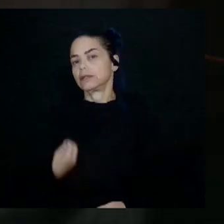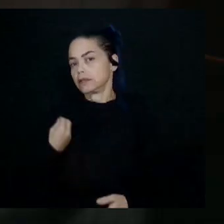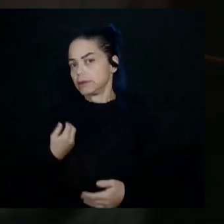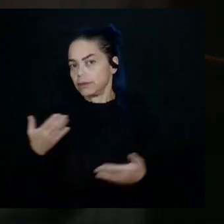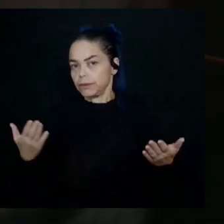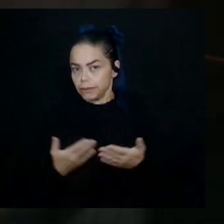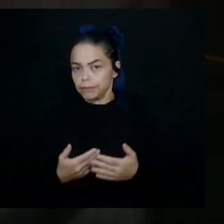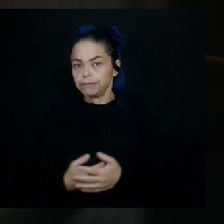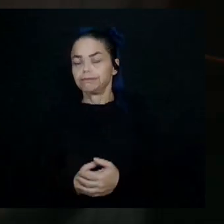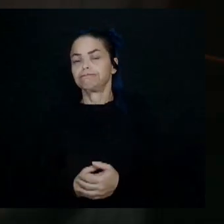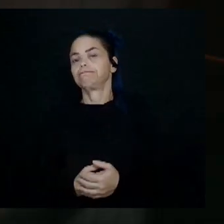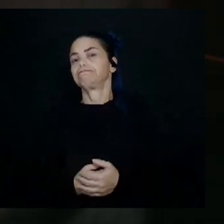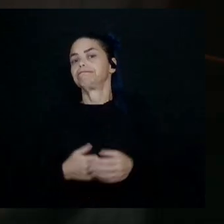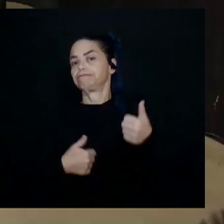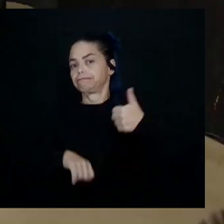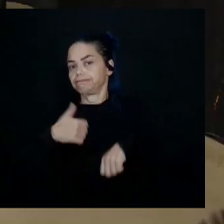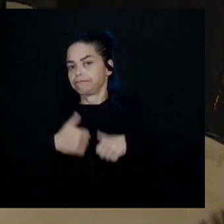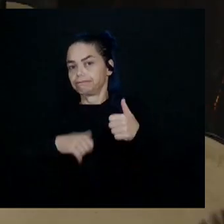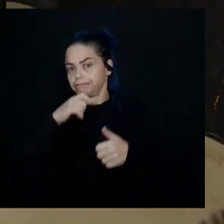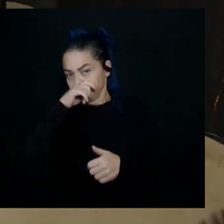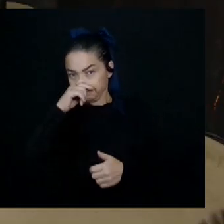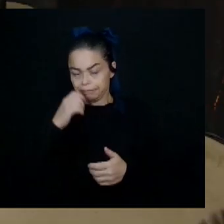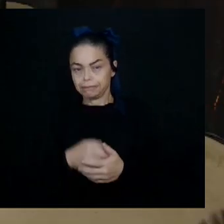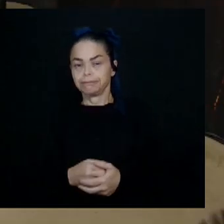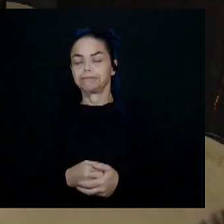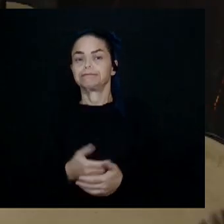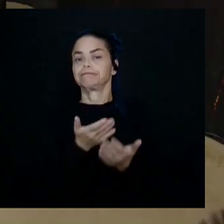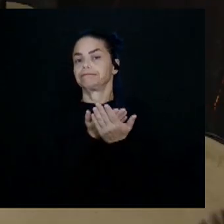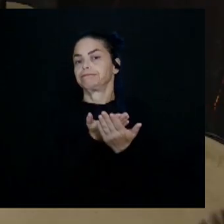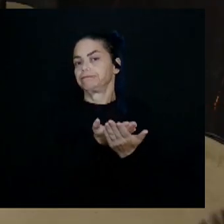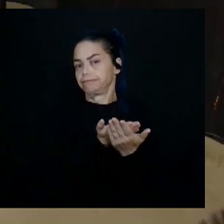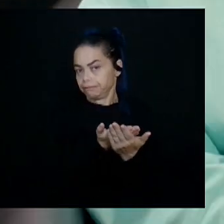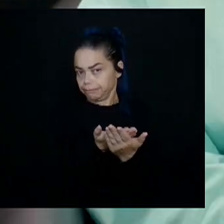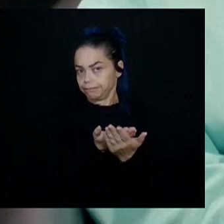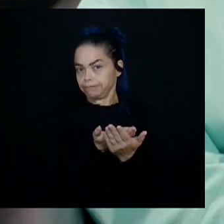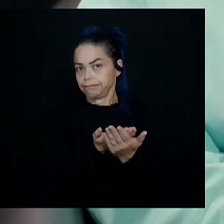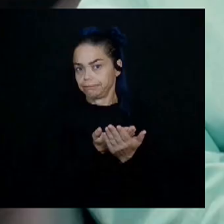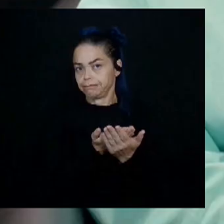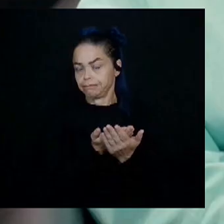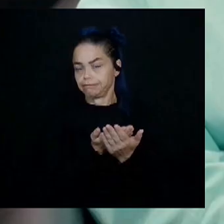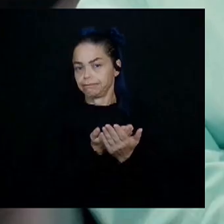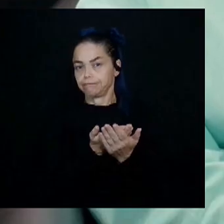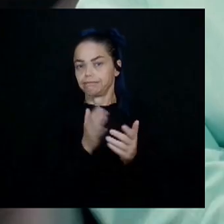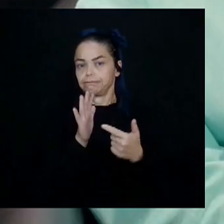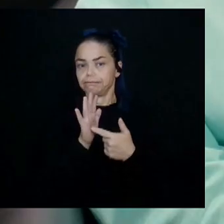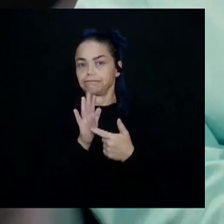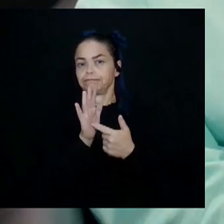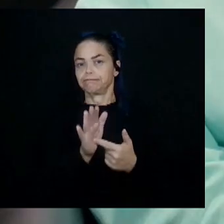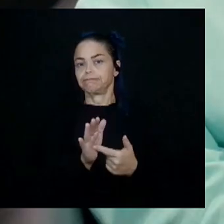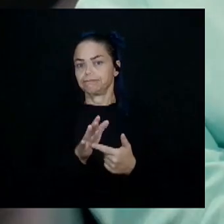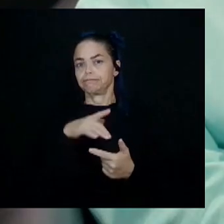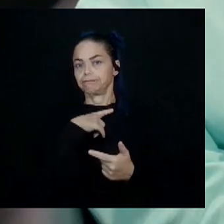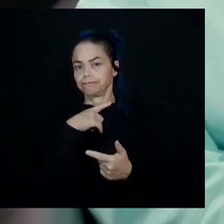que é a avaliação que a doutora faz? Os estudos de maior evidência apontam que existe uma causa genética e